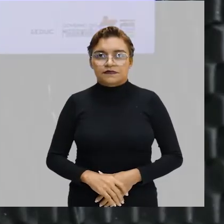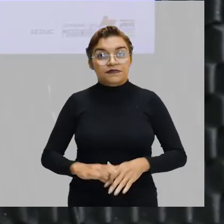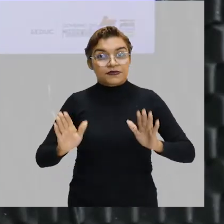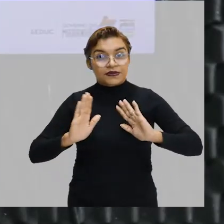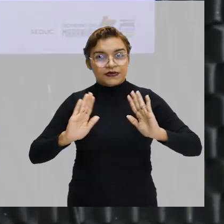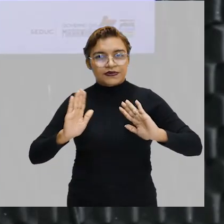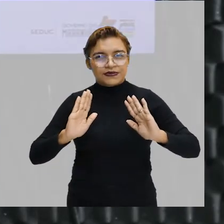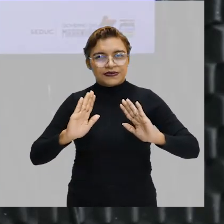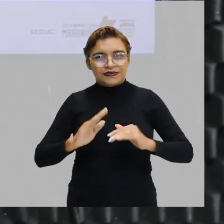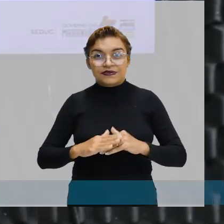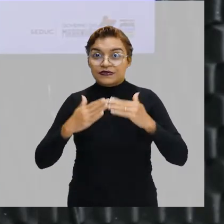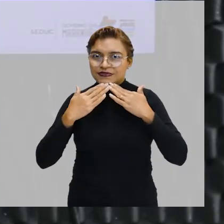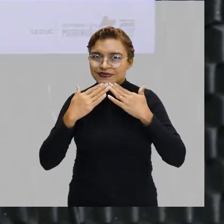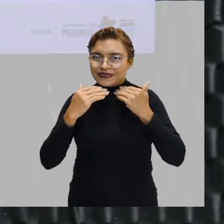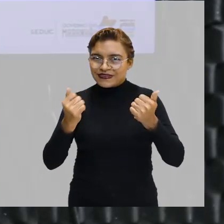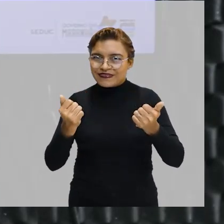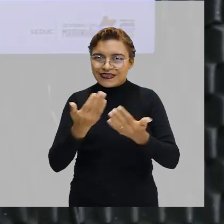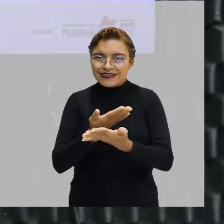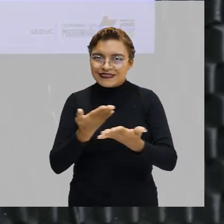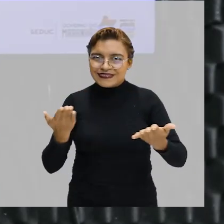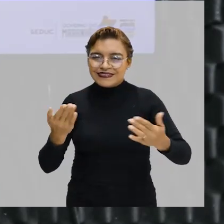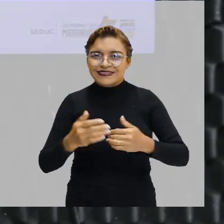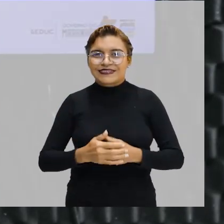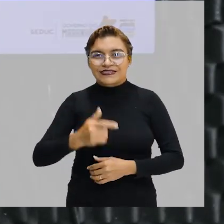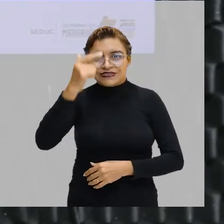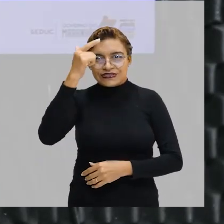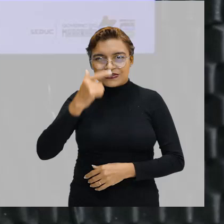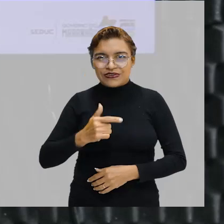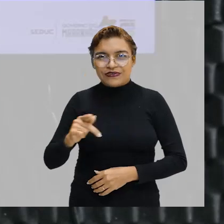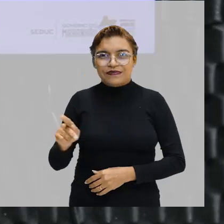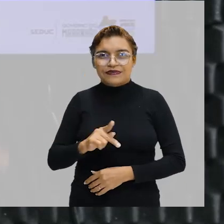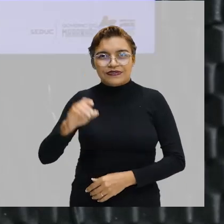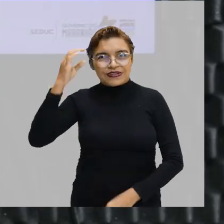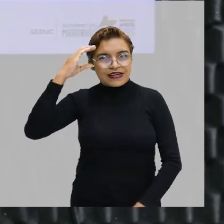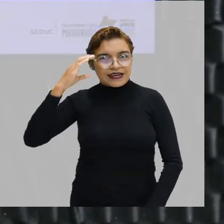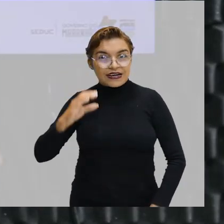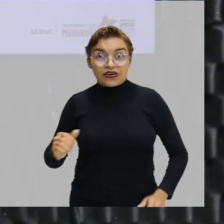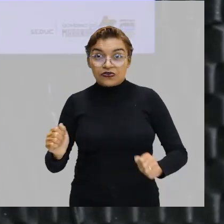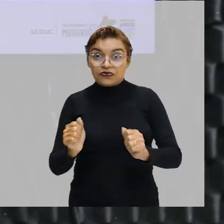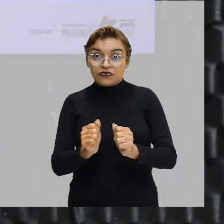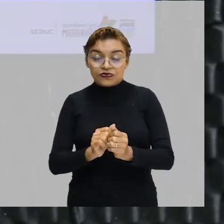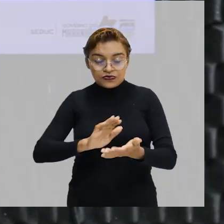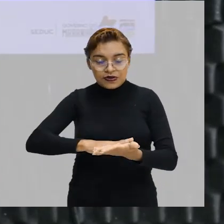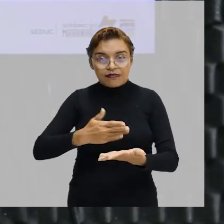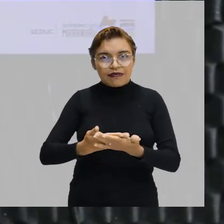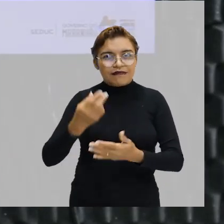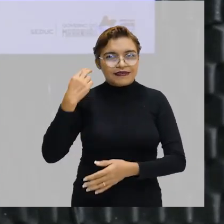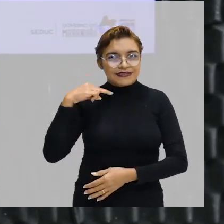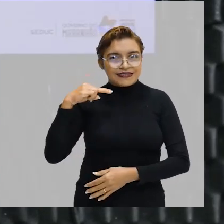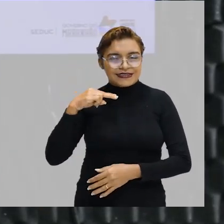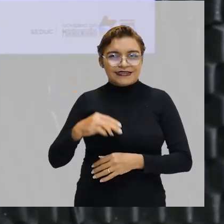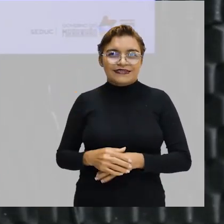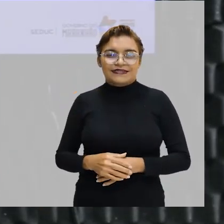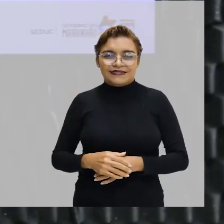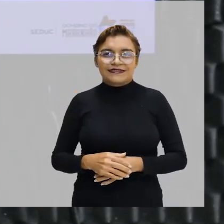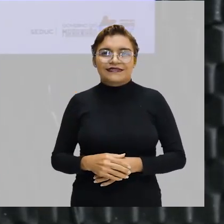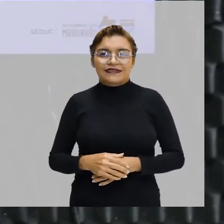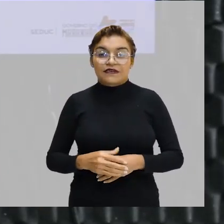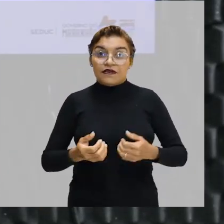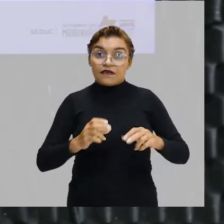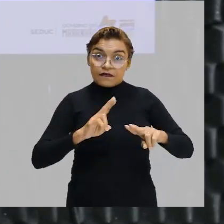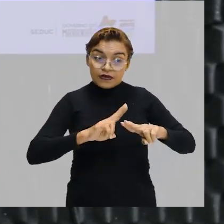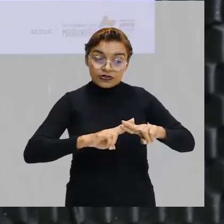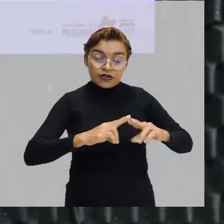Oi, chuchus! Tudo bem com vocês? Eu sou Cacau Sotero, Naíris. Este é o programa Fique em